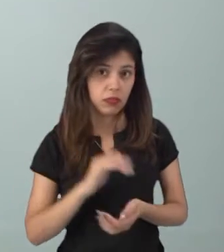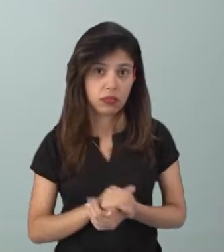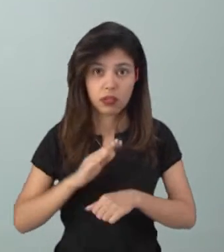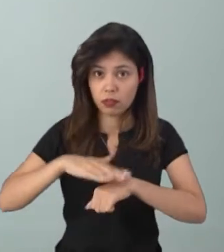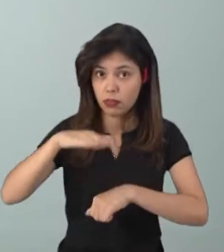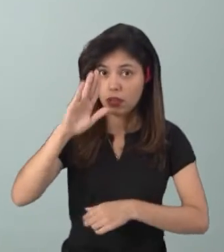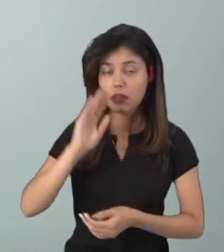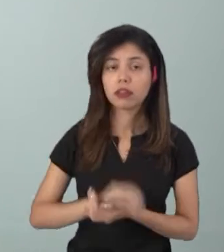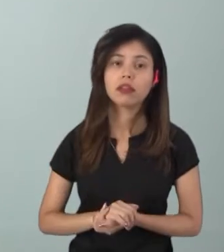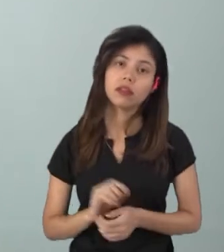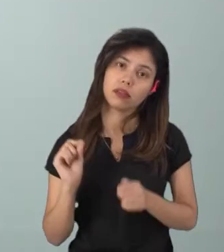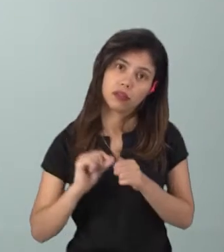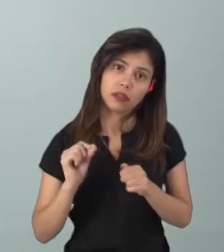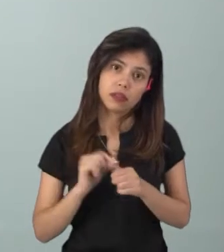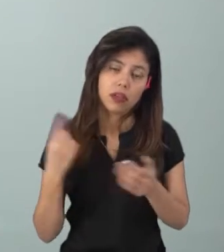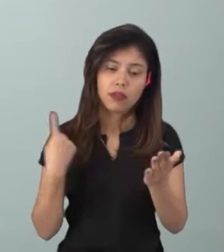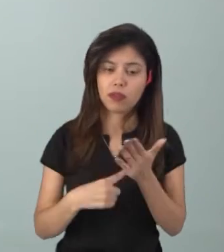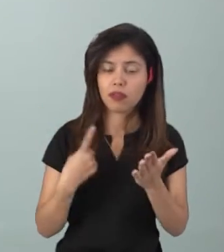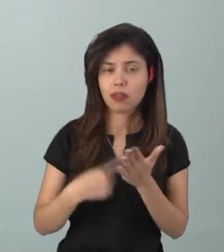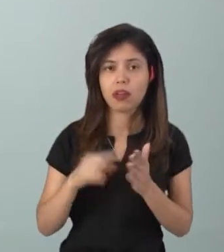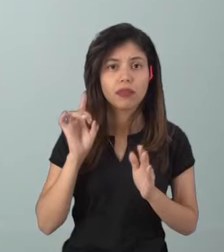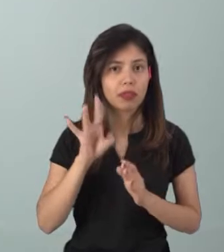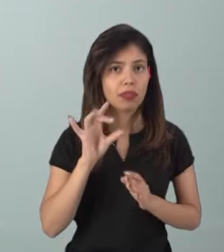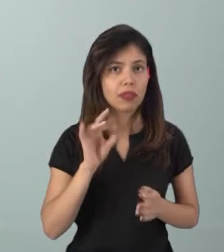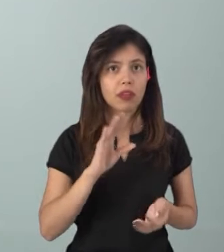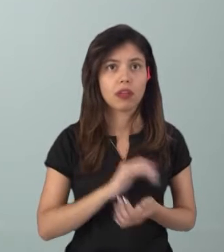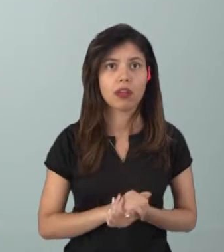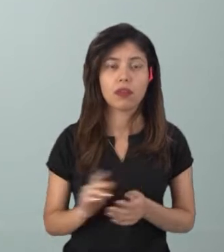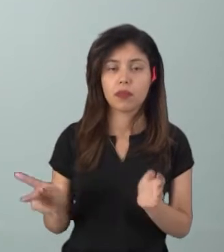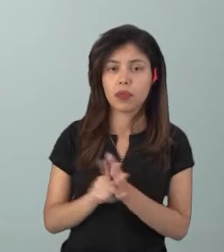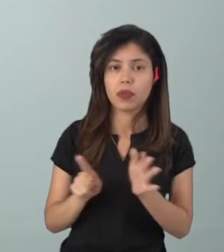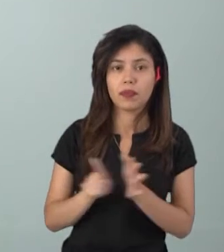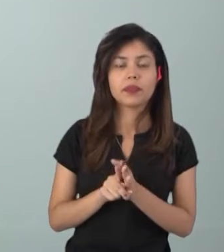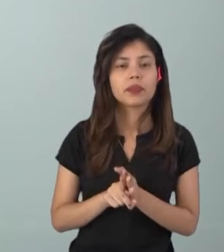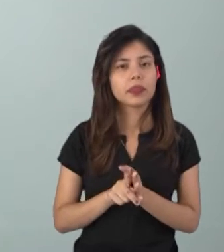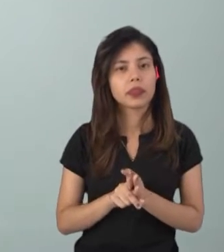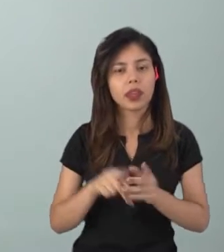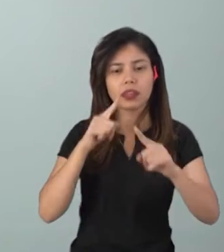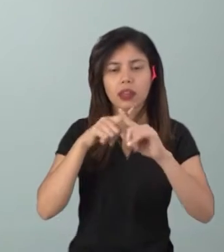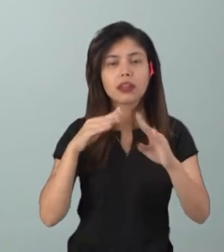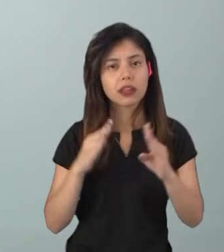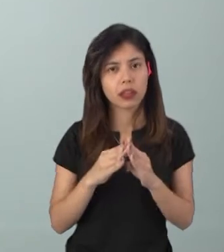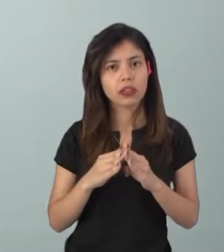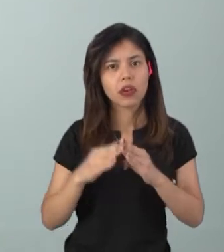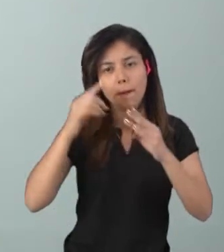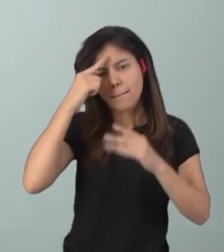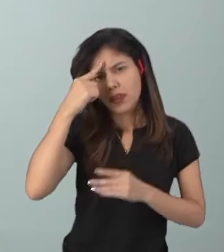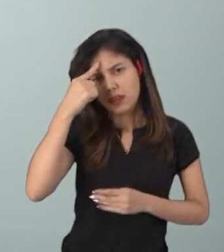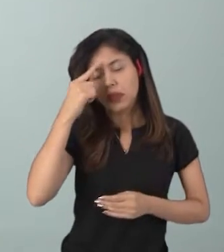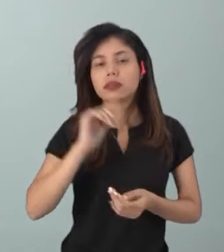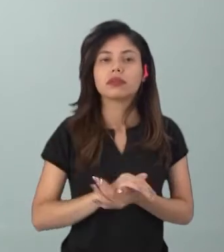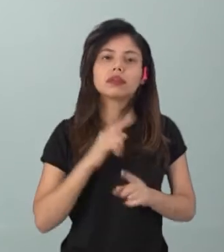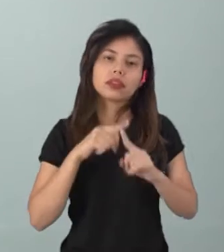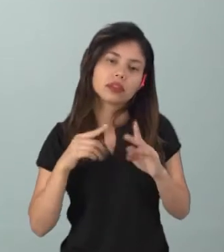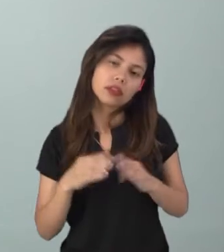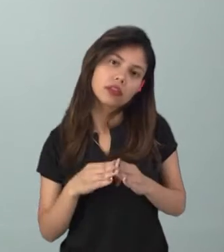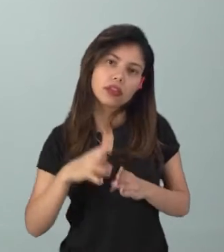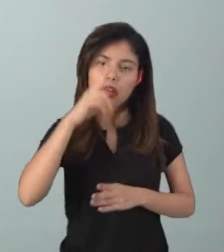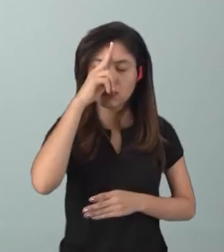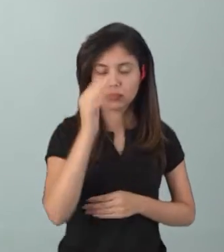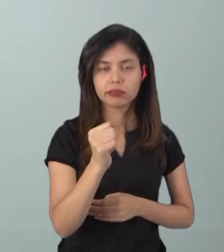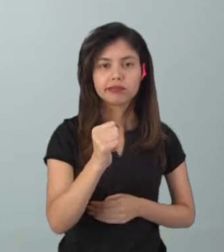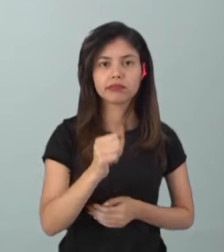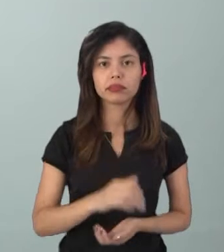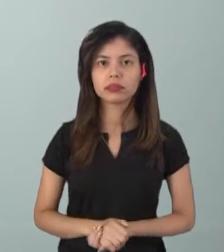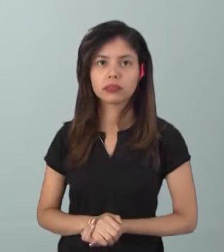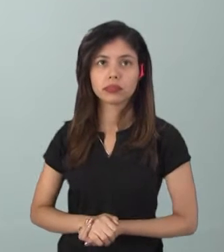foram feitas que não concordavam simplesmente com os dogmas da igreja, não estava alinhado ao pensamento da igreja, né, que dominava.